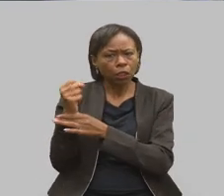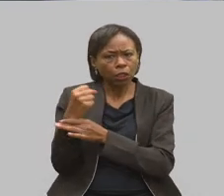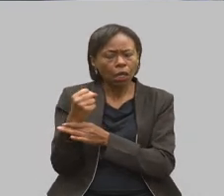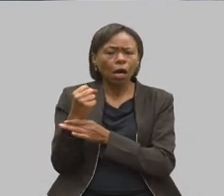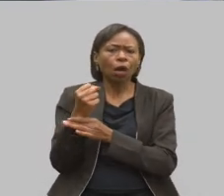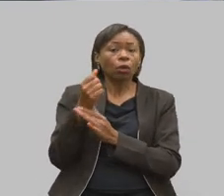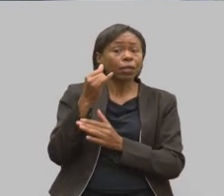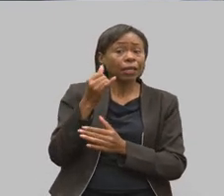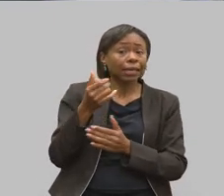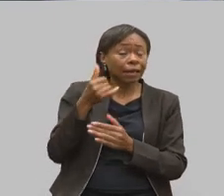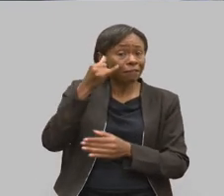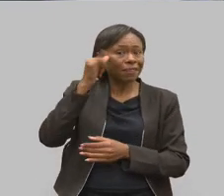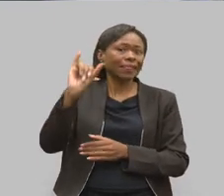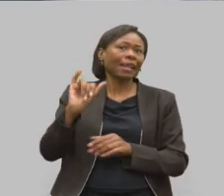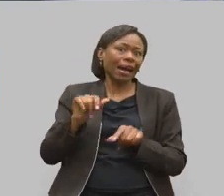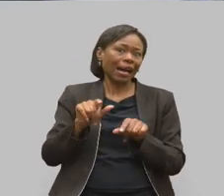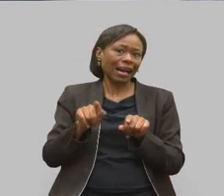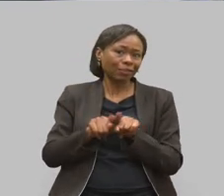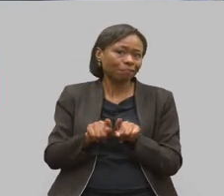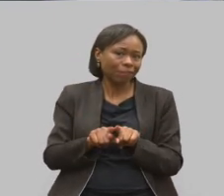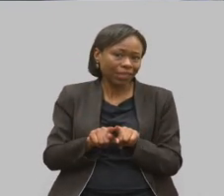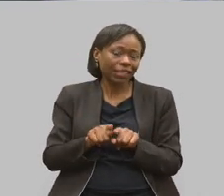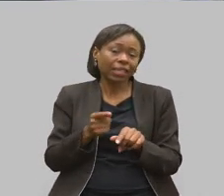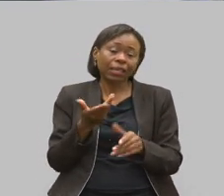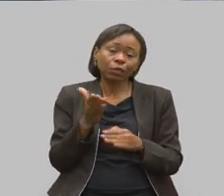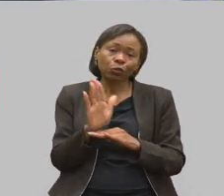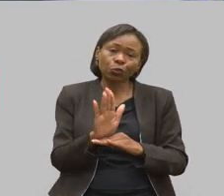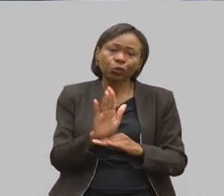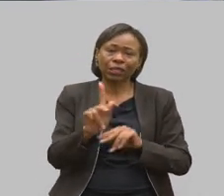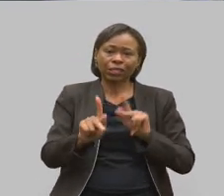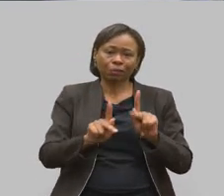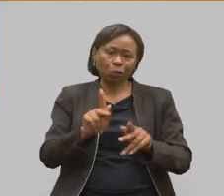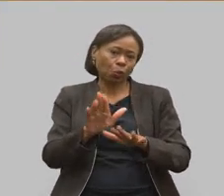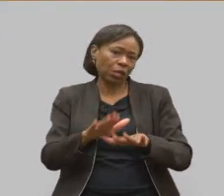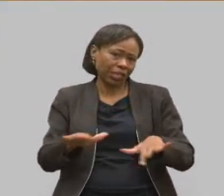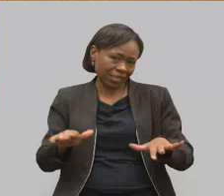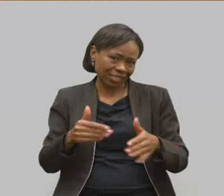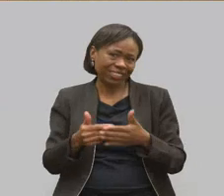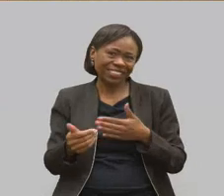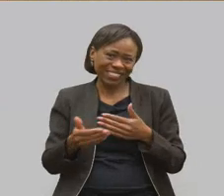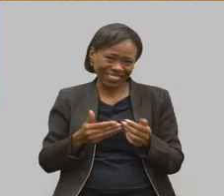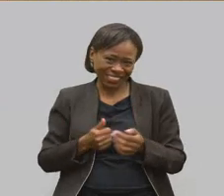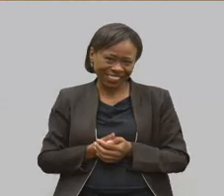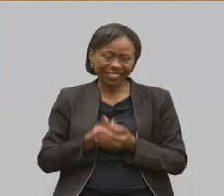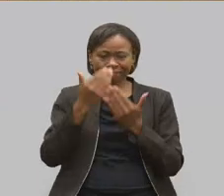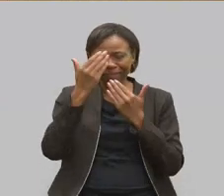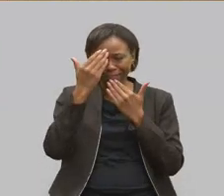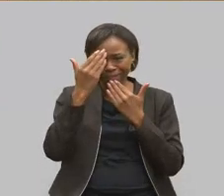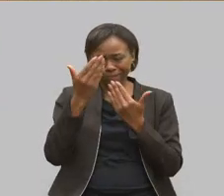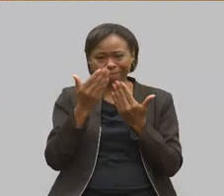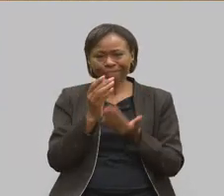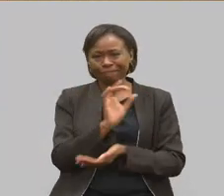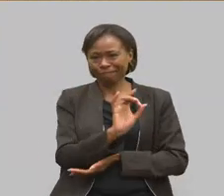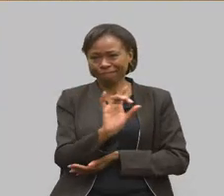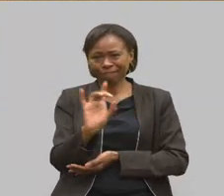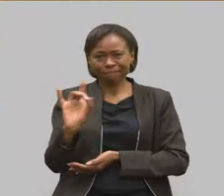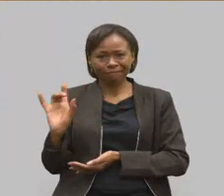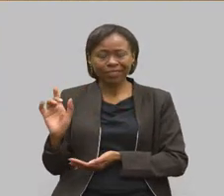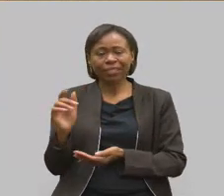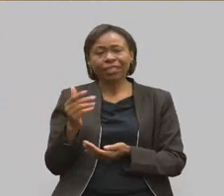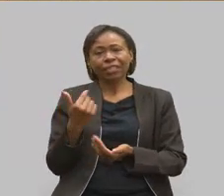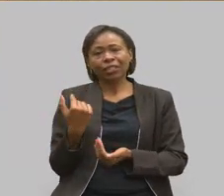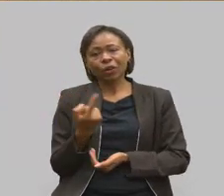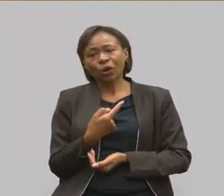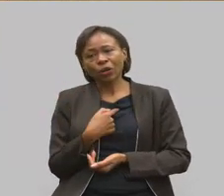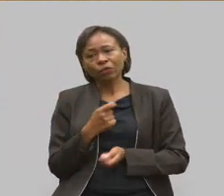vida dessas crianças dessas dessas pessoas Então é isso queria agradecer mais uma vez né a gente poder discutir e